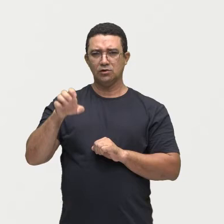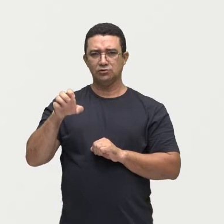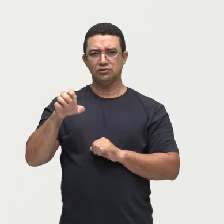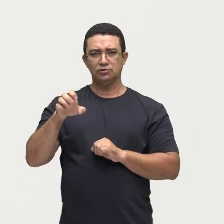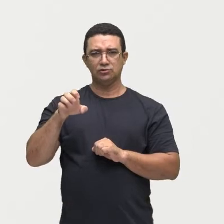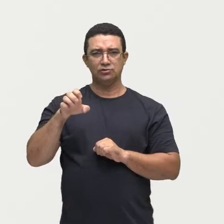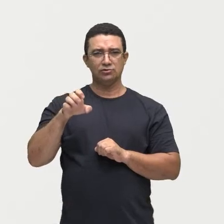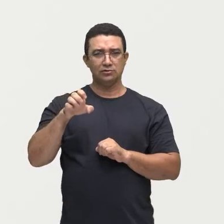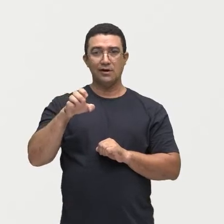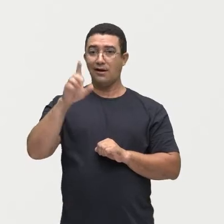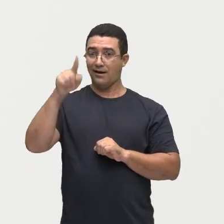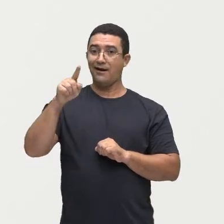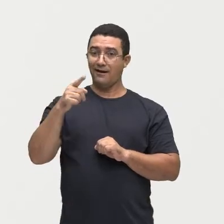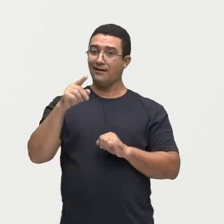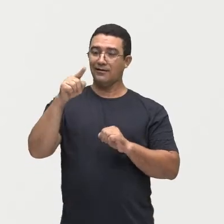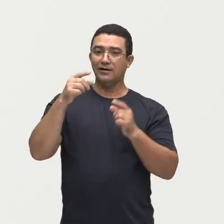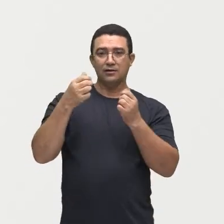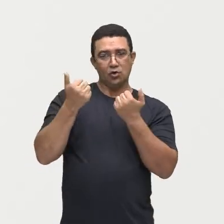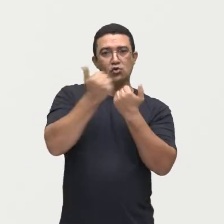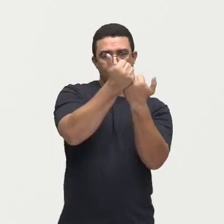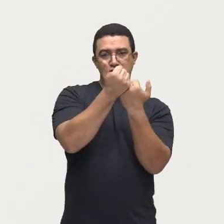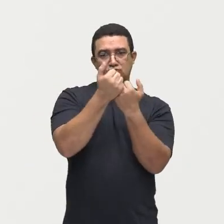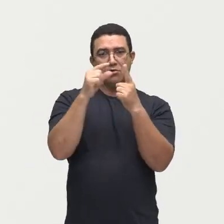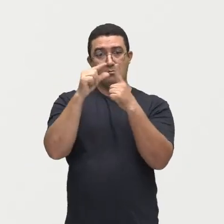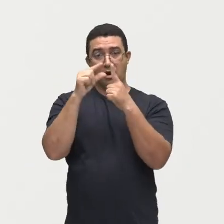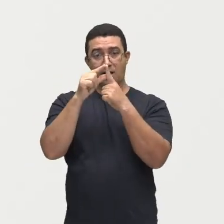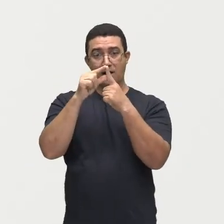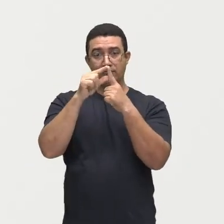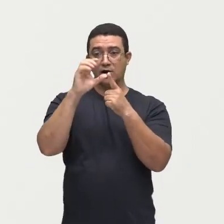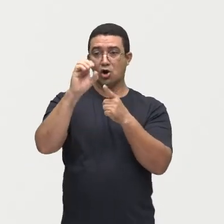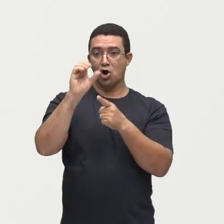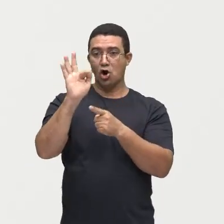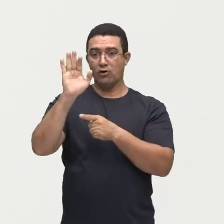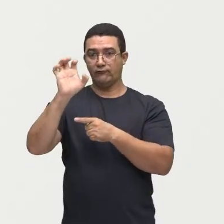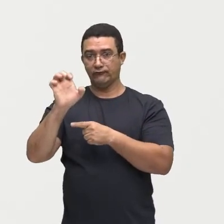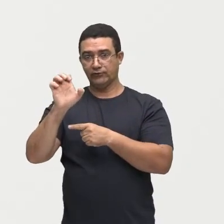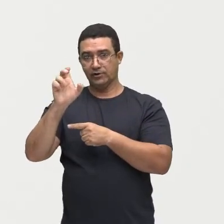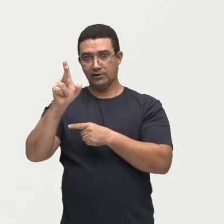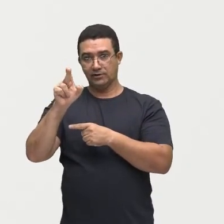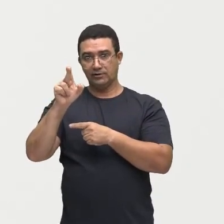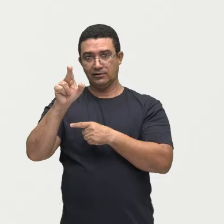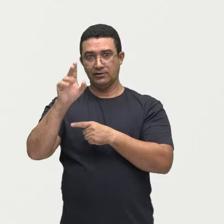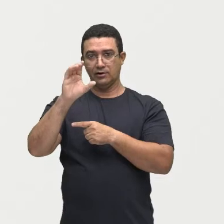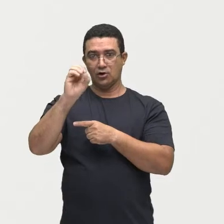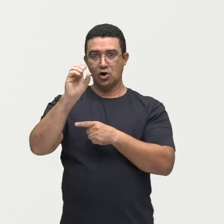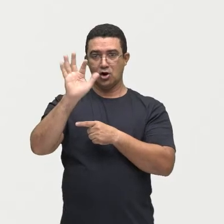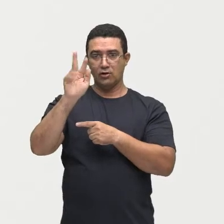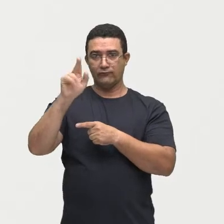termo cofre. Então, posso considerar o pronome relativo.